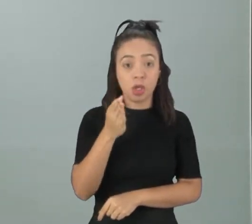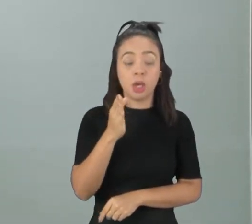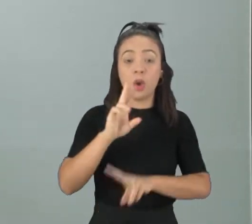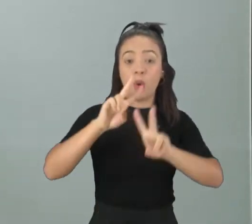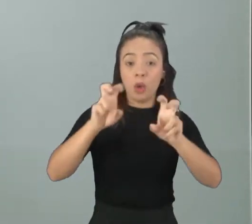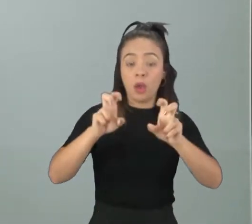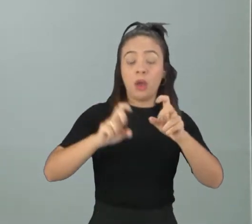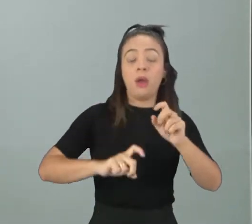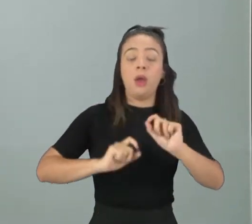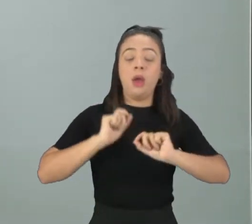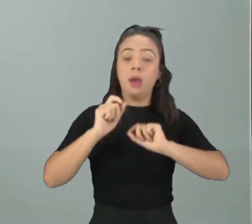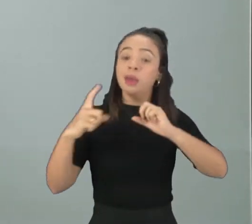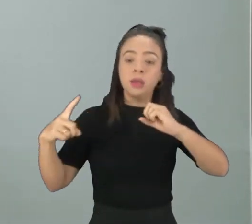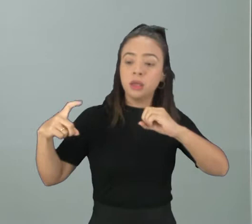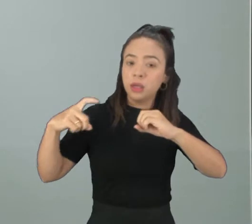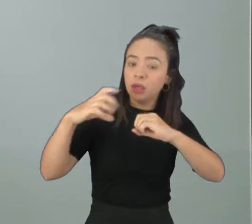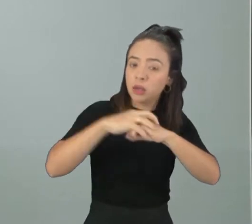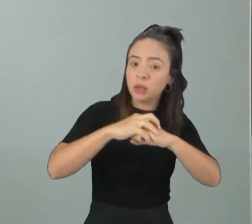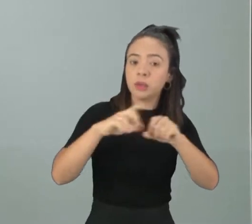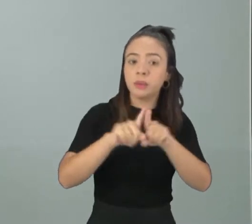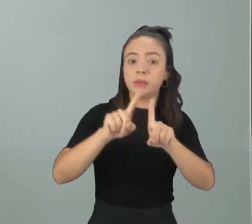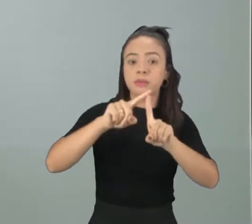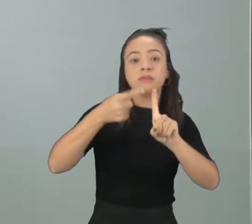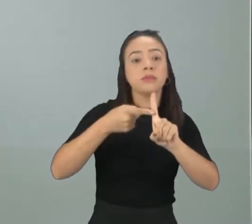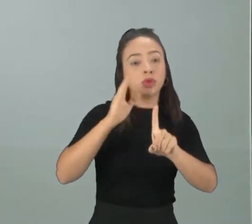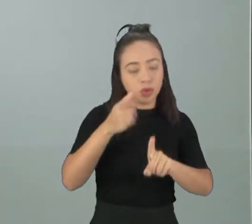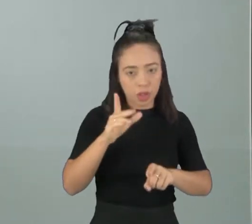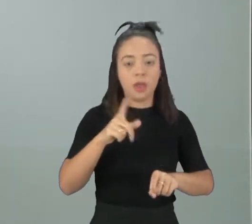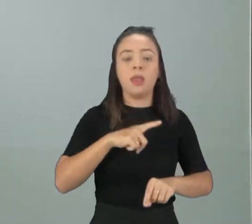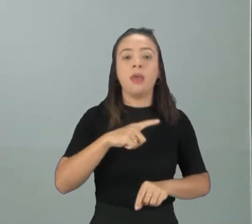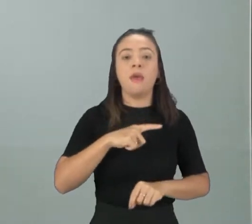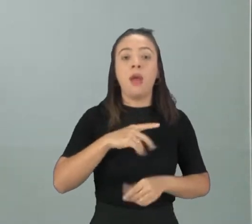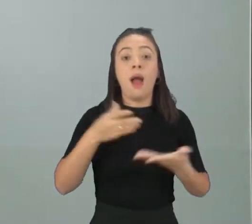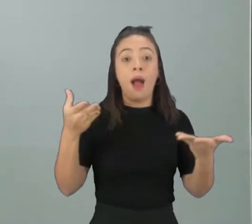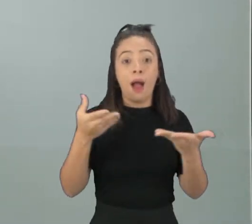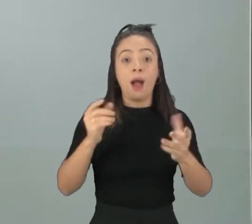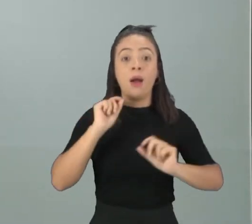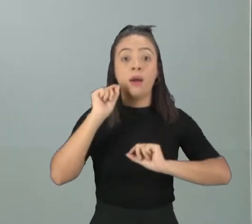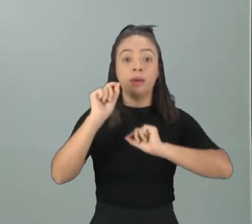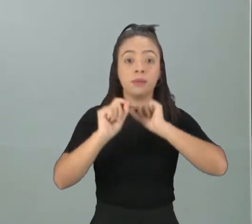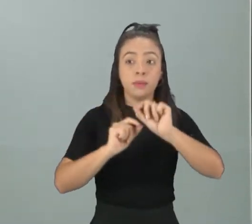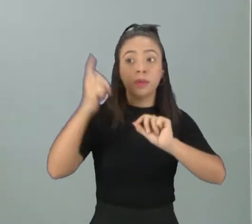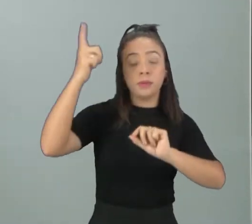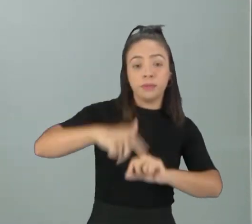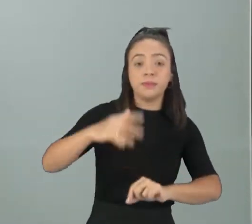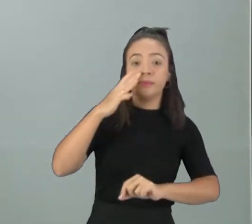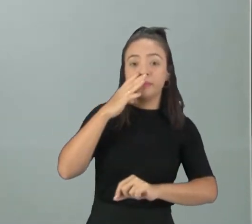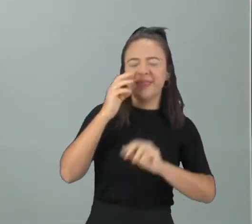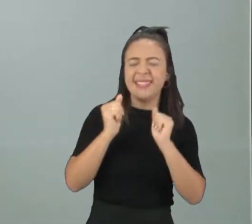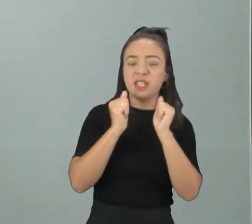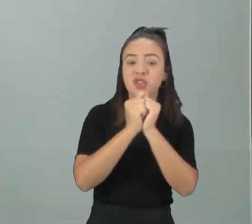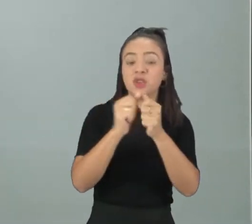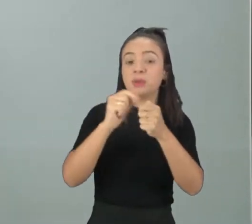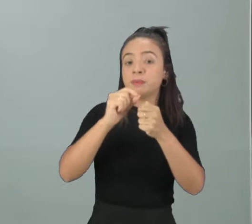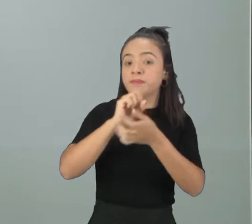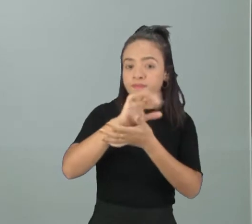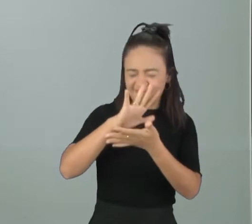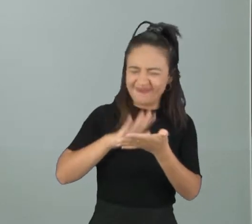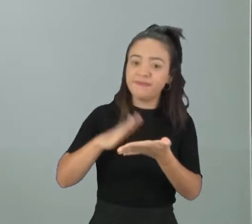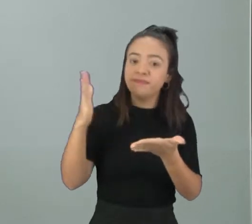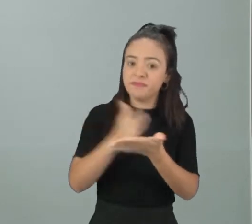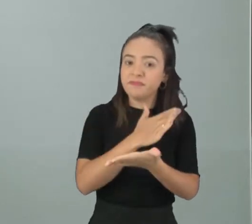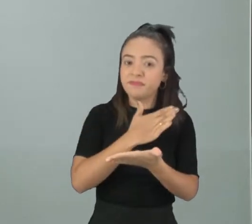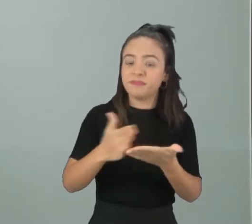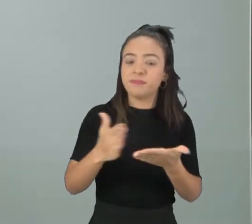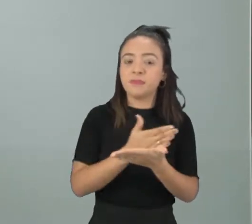sobre fecundação e gravidez, que já foi repassada para vocês, tá? E depois vocês venham nessa aula para que a gente juntos resolva alguns